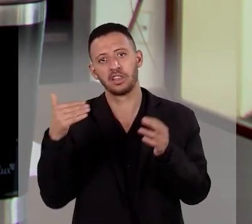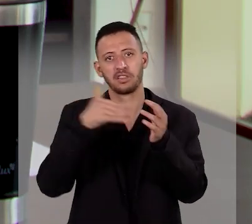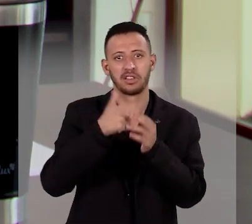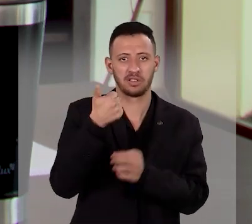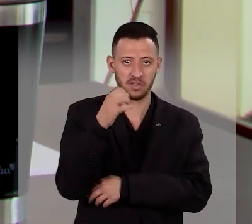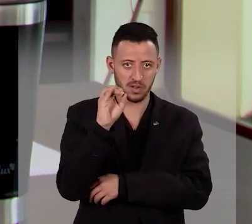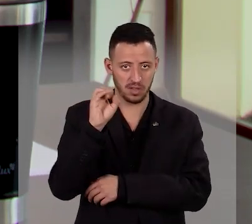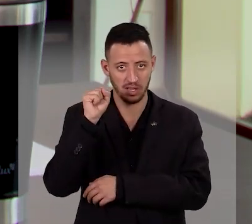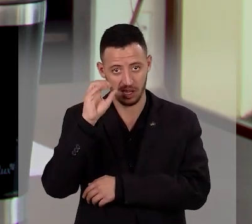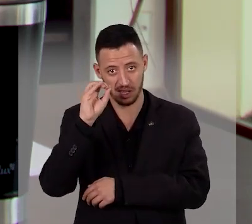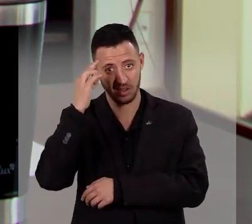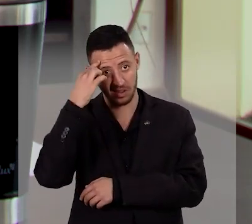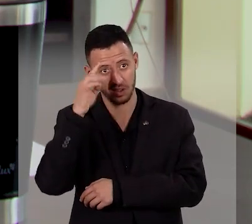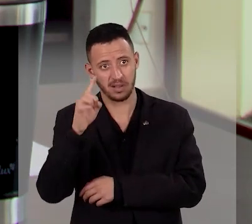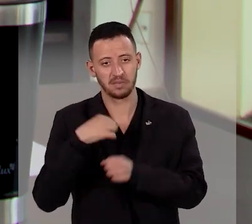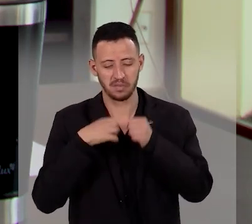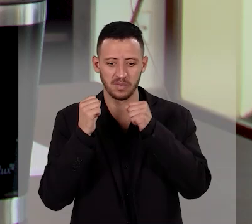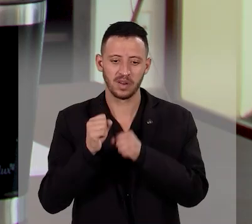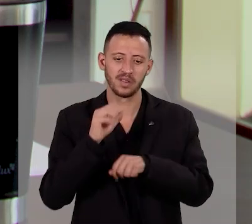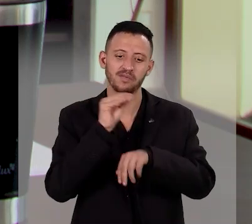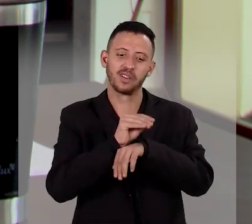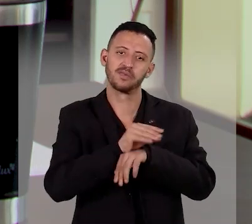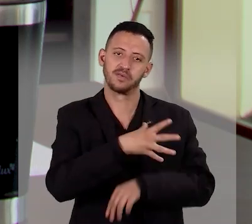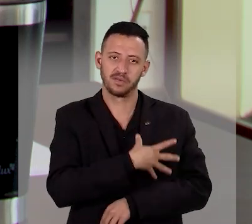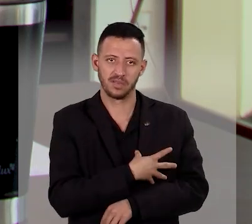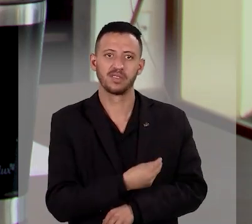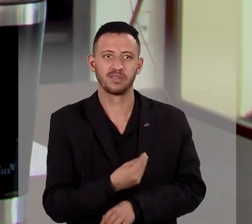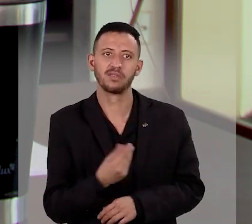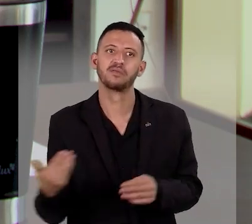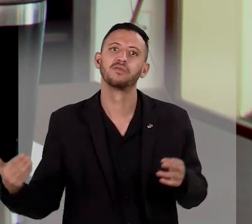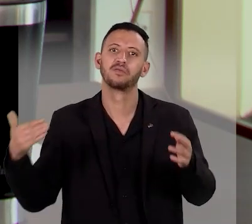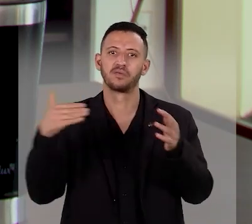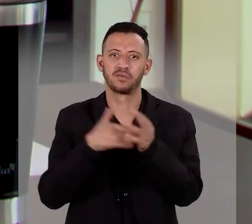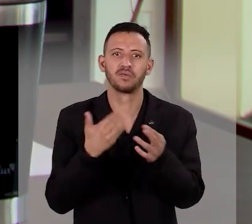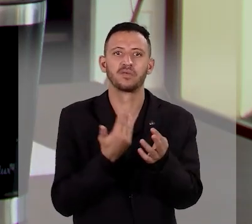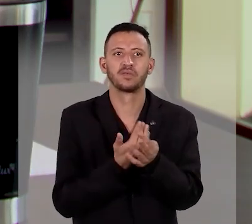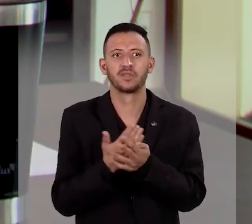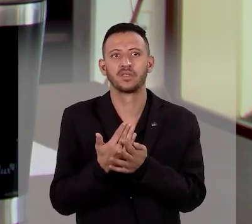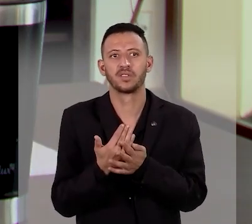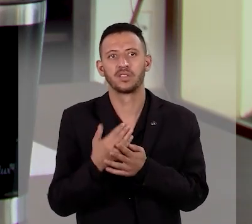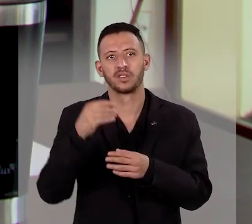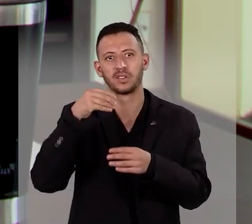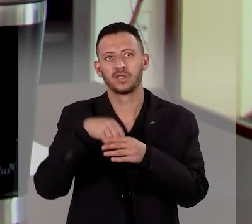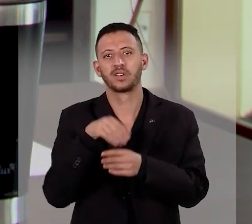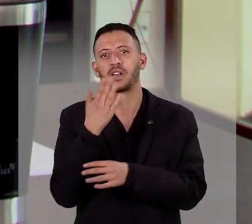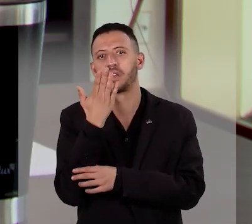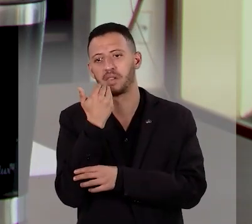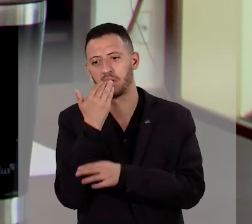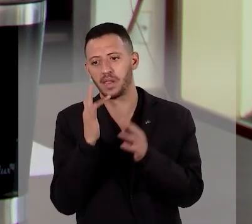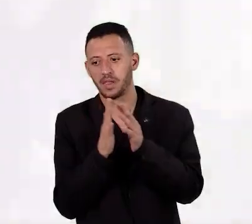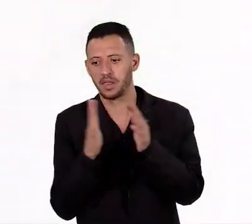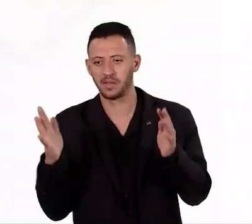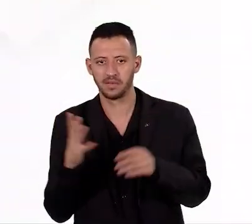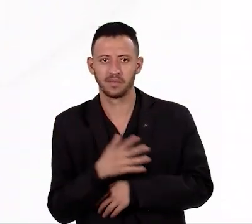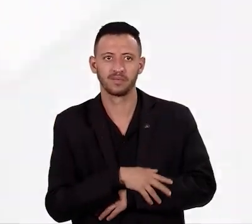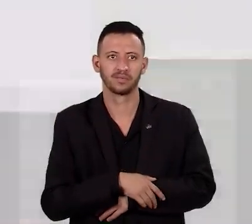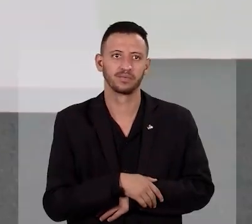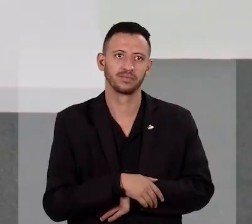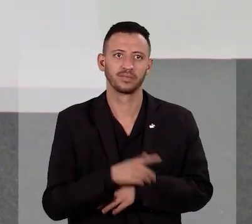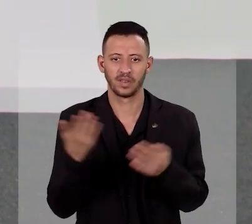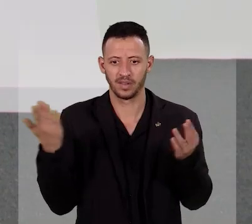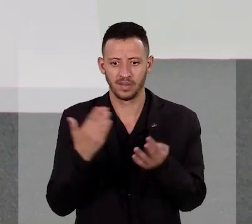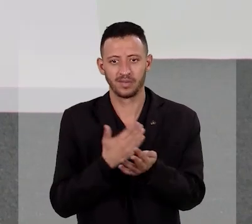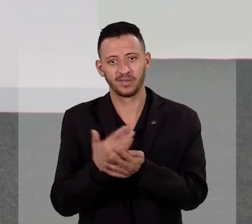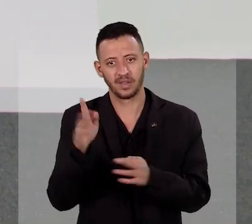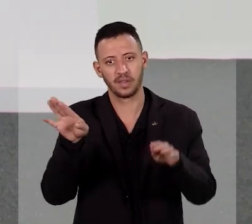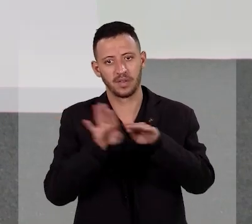120 para 180 dias, que aí eu poderia ficar com ela em casa até iniciar, vamos dizer, a introdução alimentar. Nesta edição